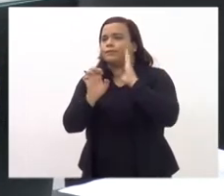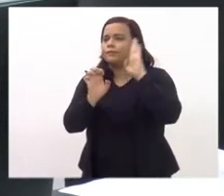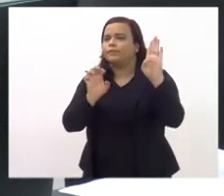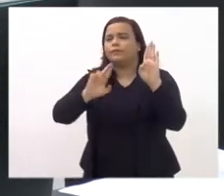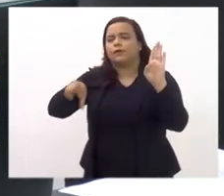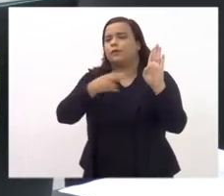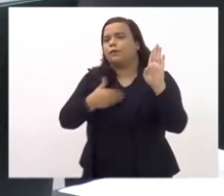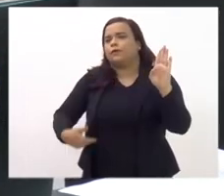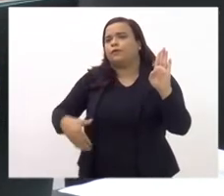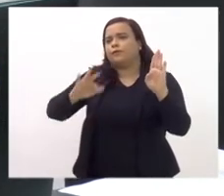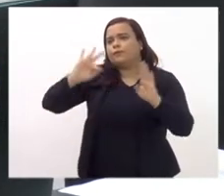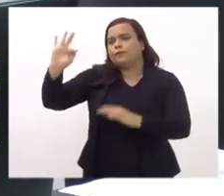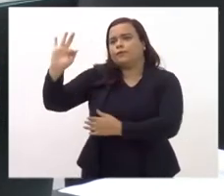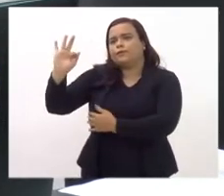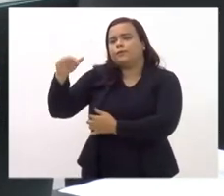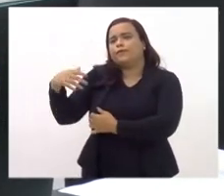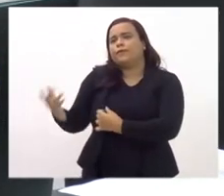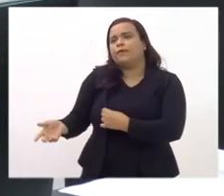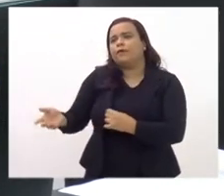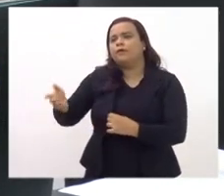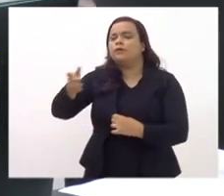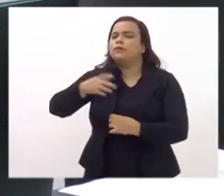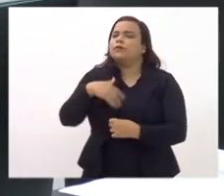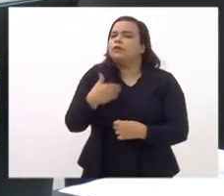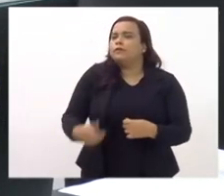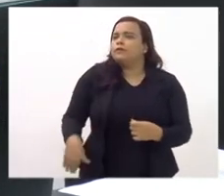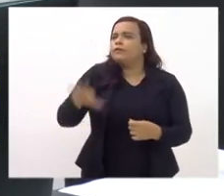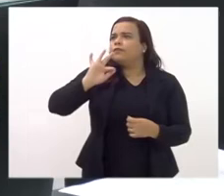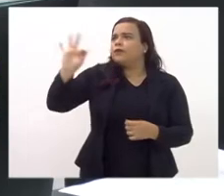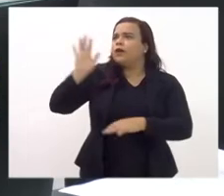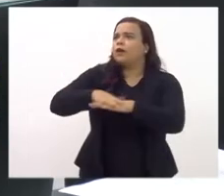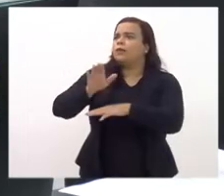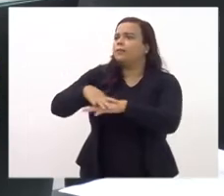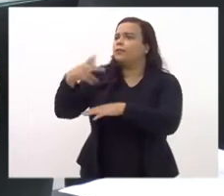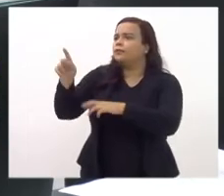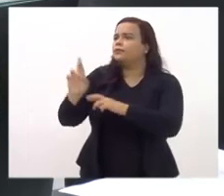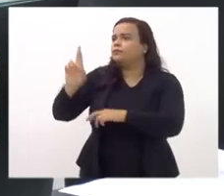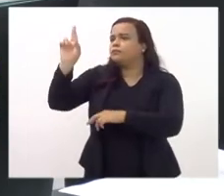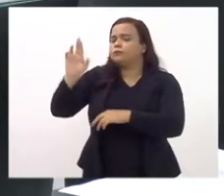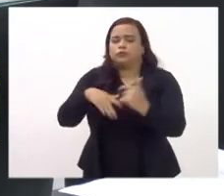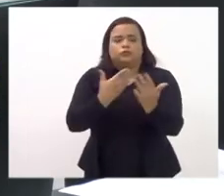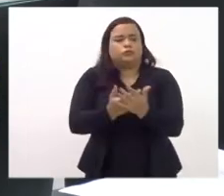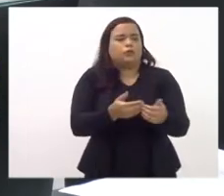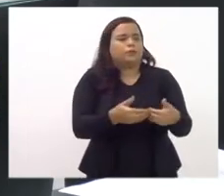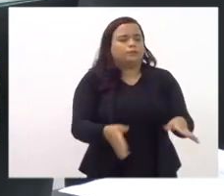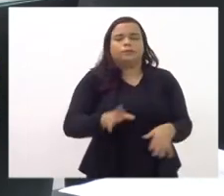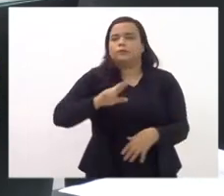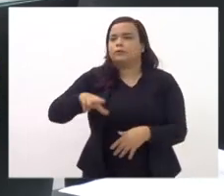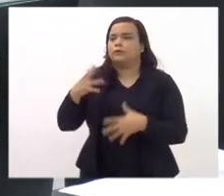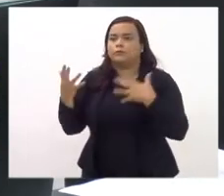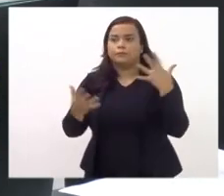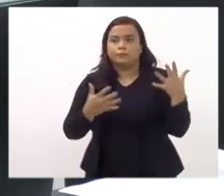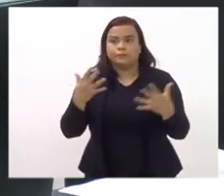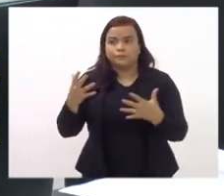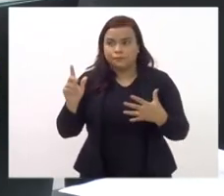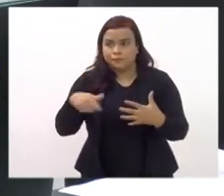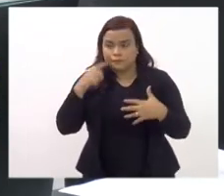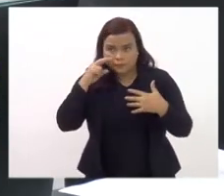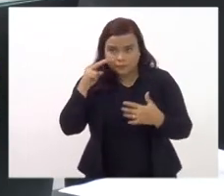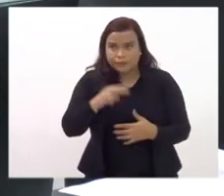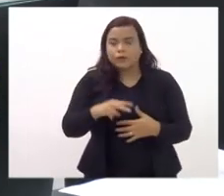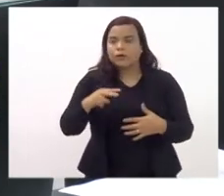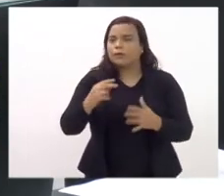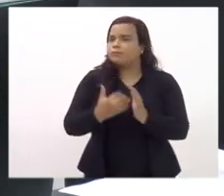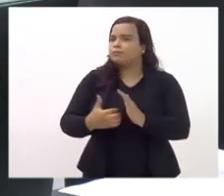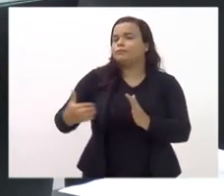federal. Ah, então, o governo federal não abriria escola, porque não é competência dele, e a gente viveria, na verdade, o aprofundamento do fosso,